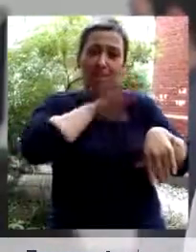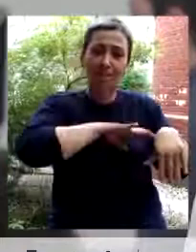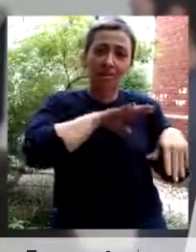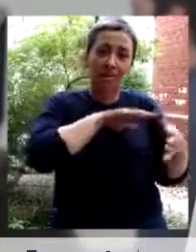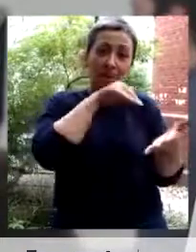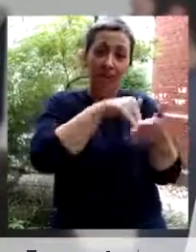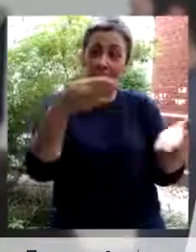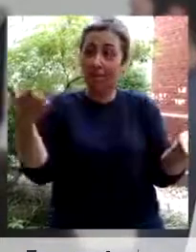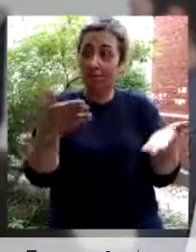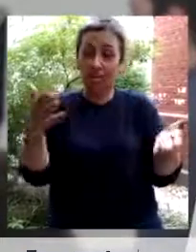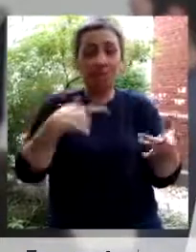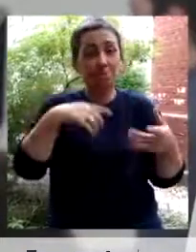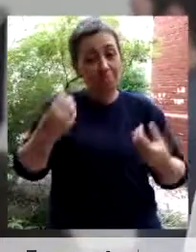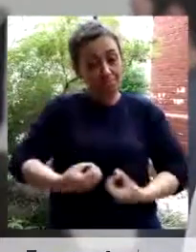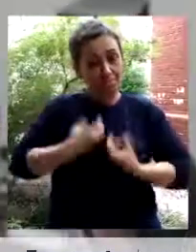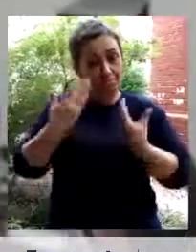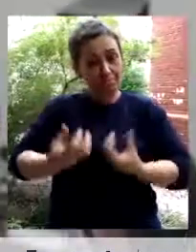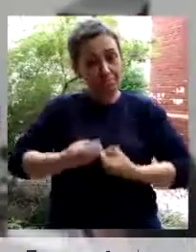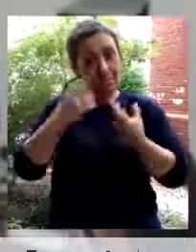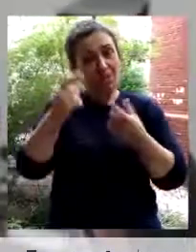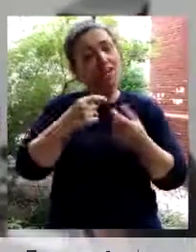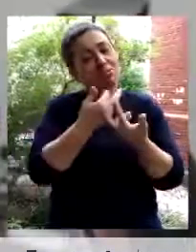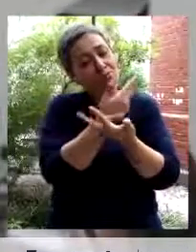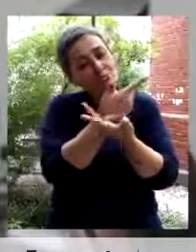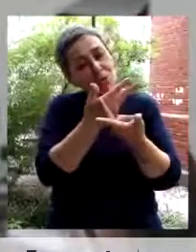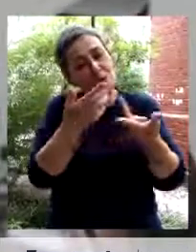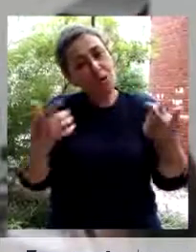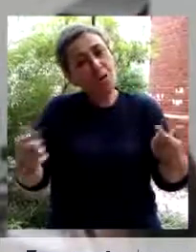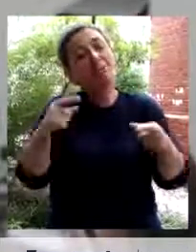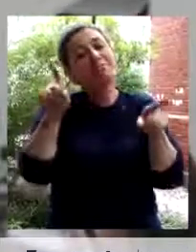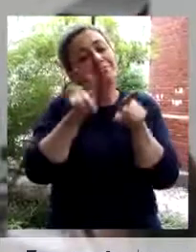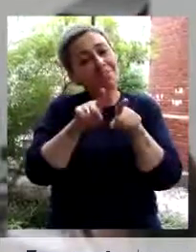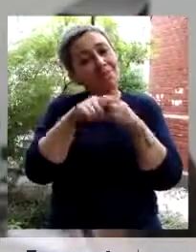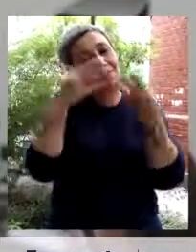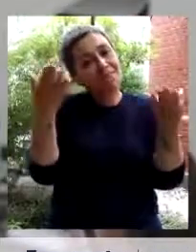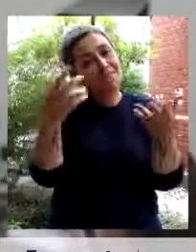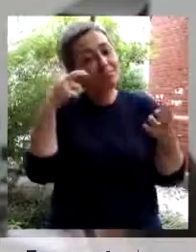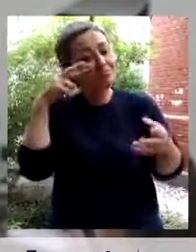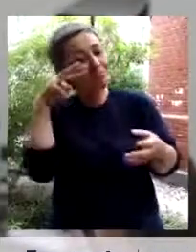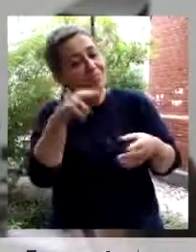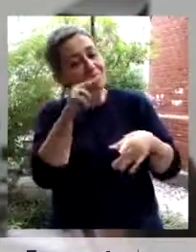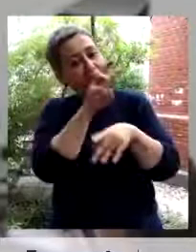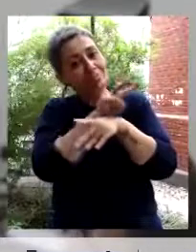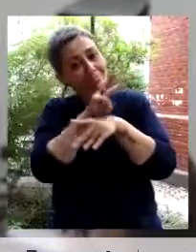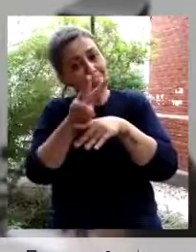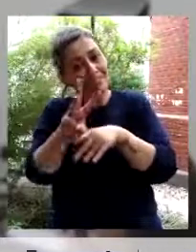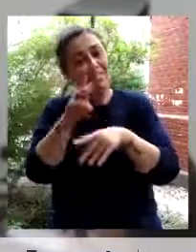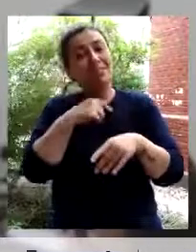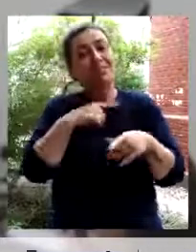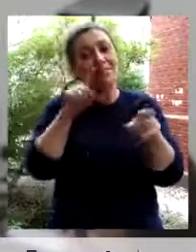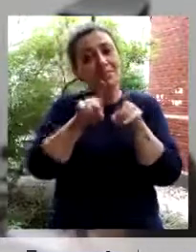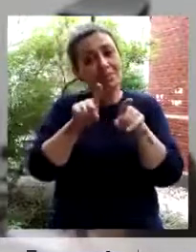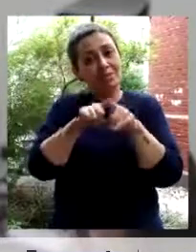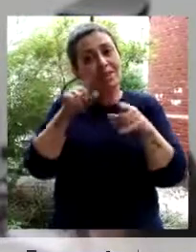e recite o seu poema. Estas e muitas outras notícias você confere no portal